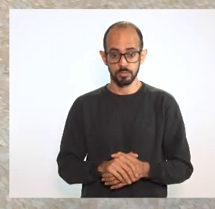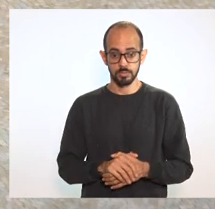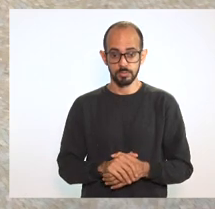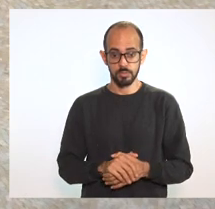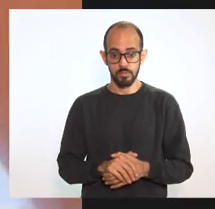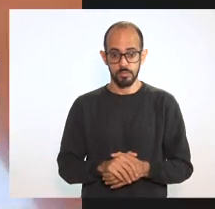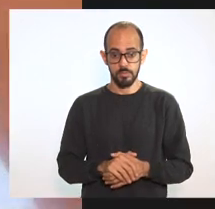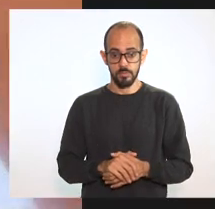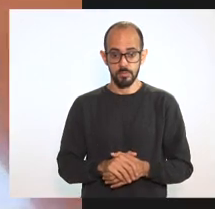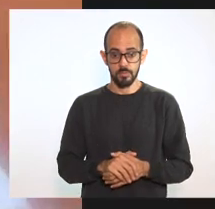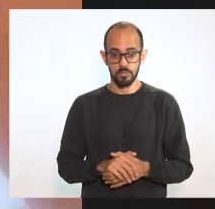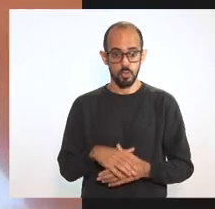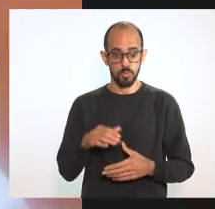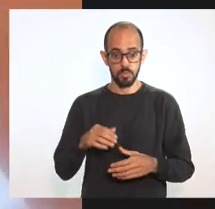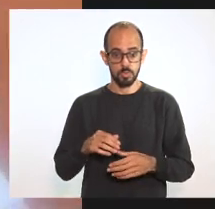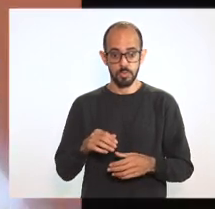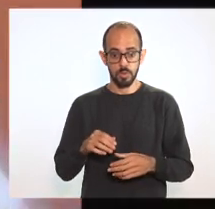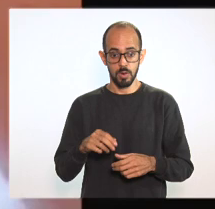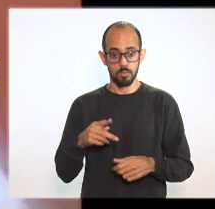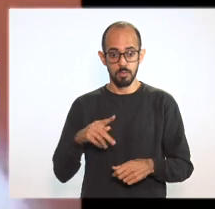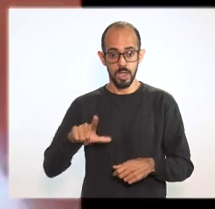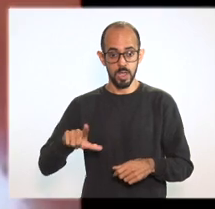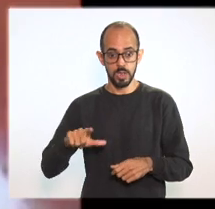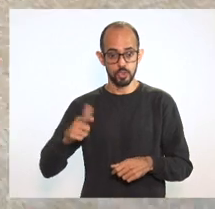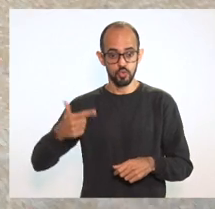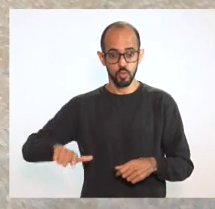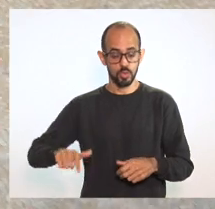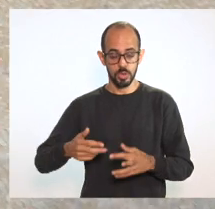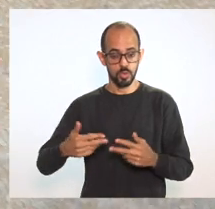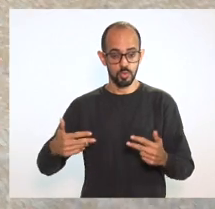O projeto trata de outra coisa. Não.